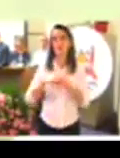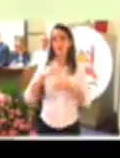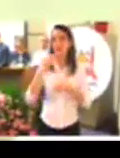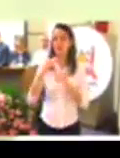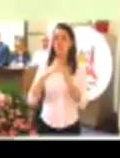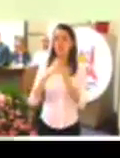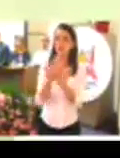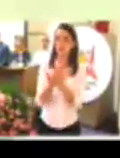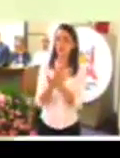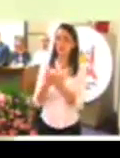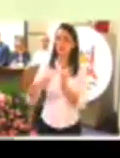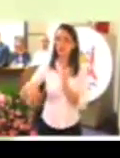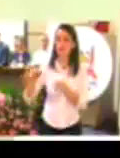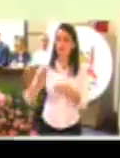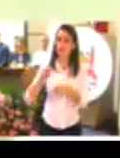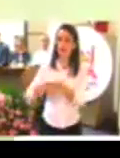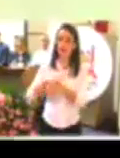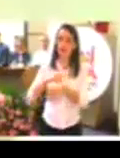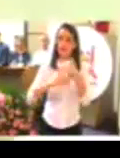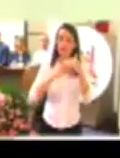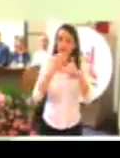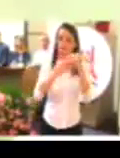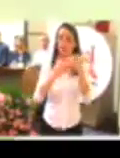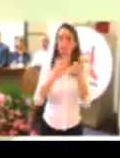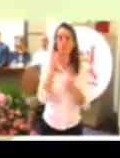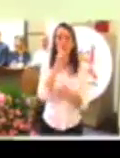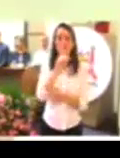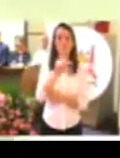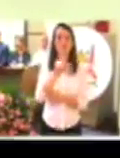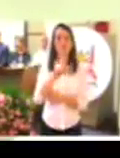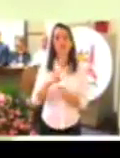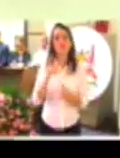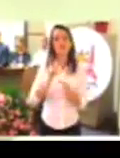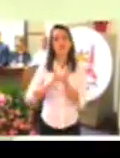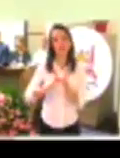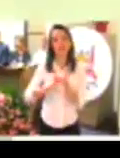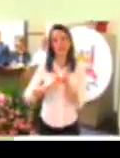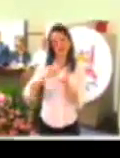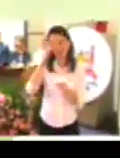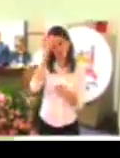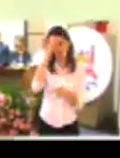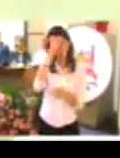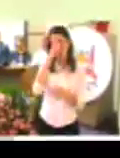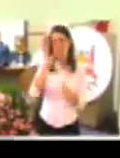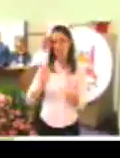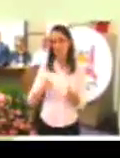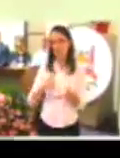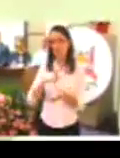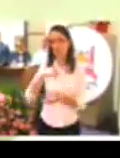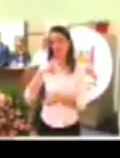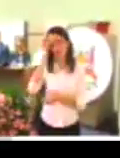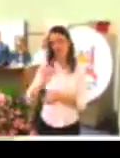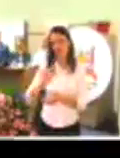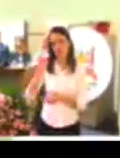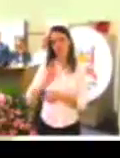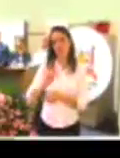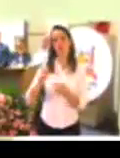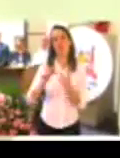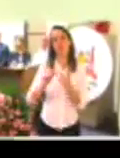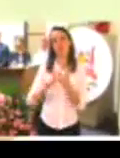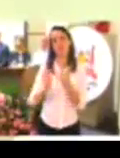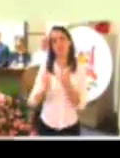mais oportunidades para progredir e prosperar. Uma cidade que já tem universidade, que já